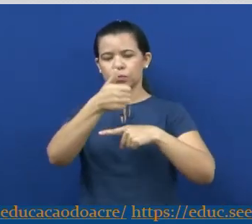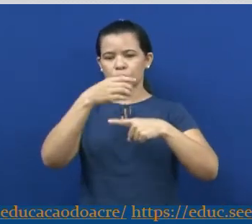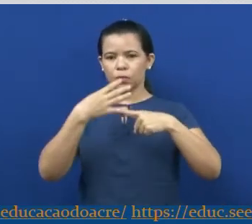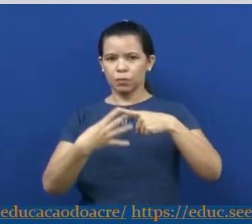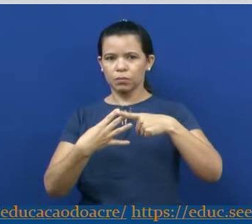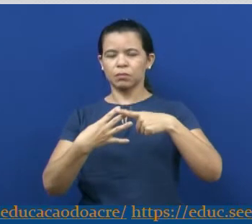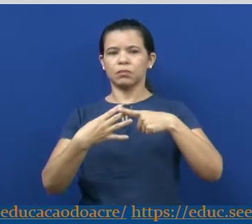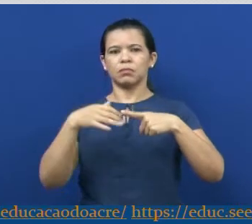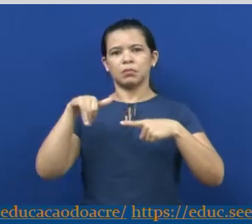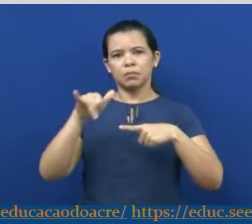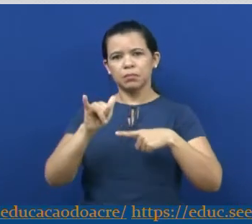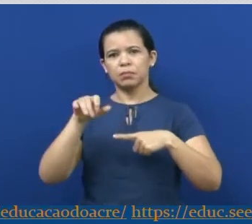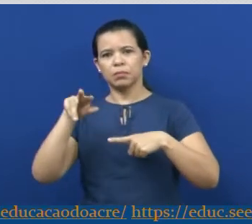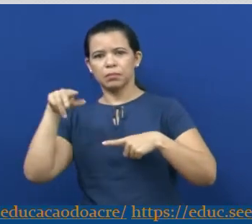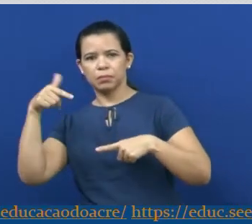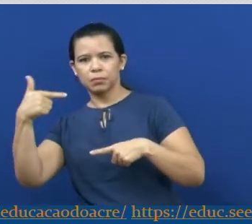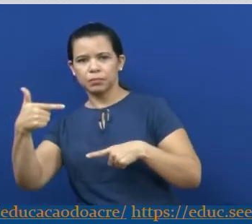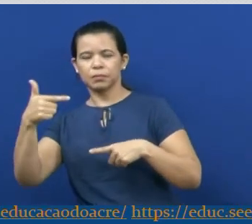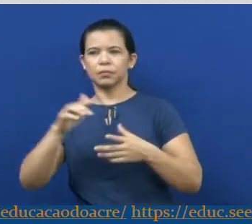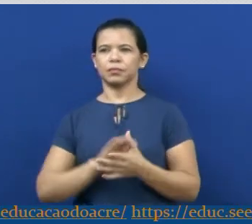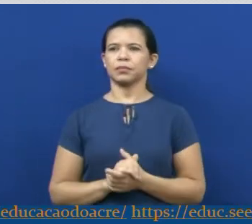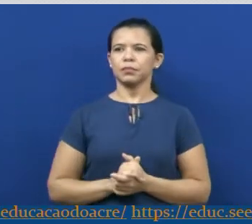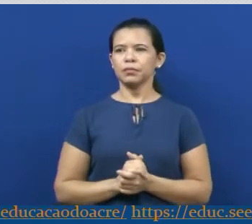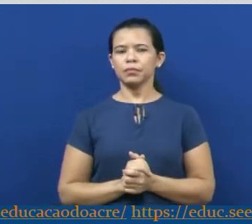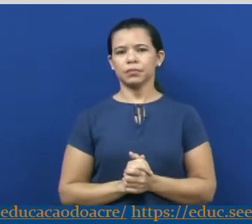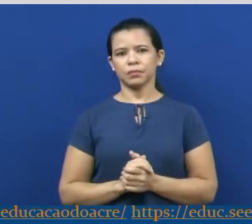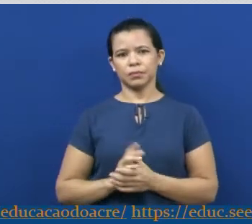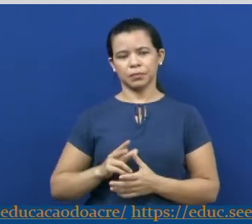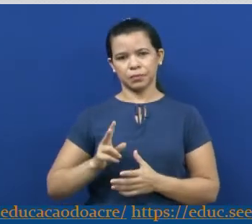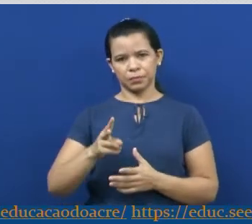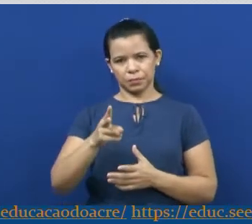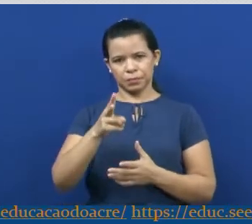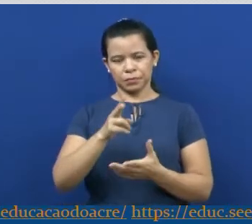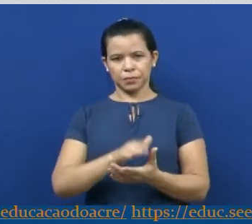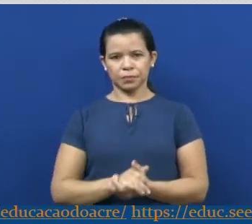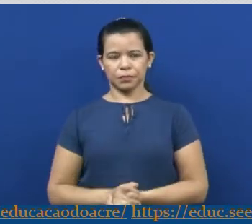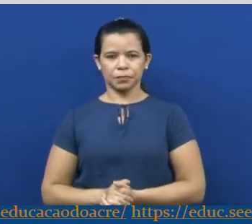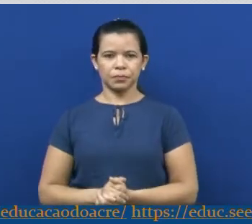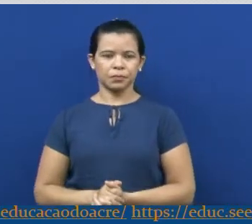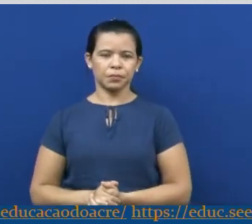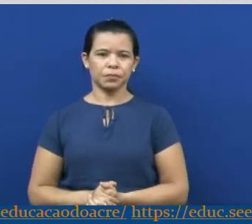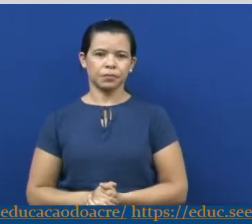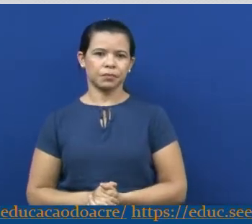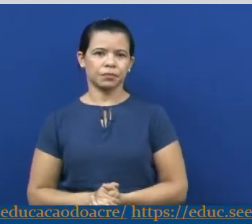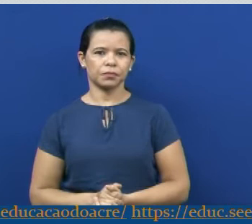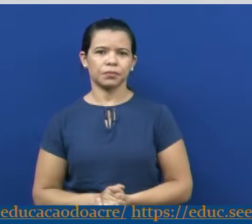x equivale a meio, y equivale a 1, e assim sucessivamente.